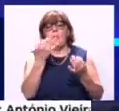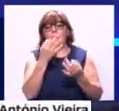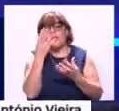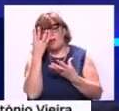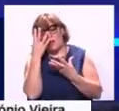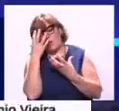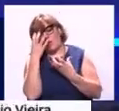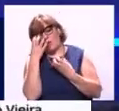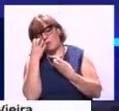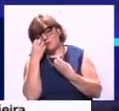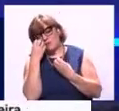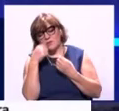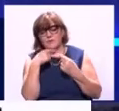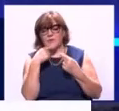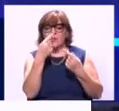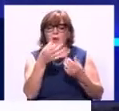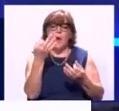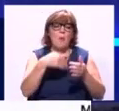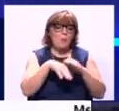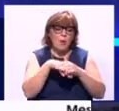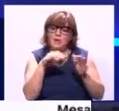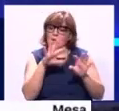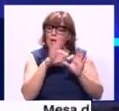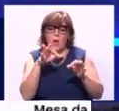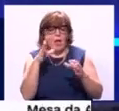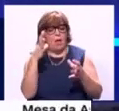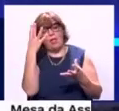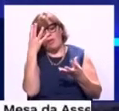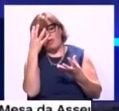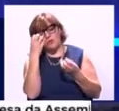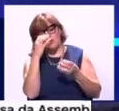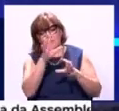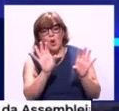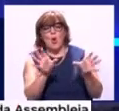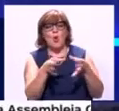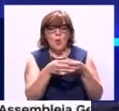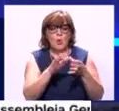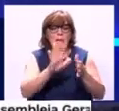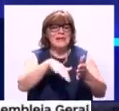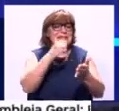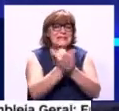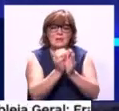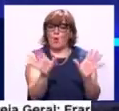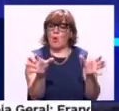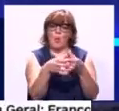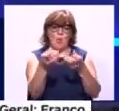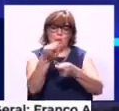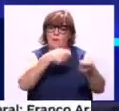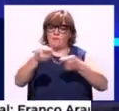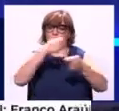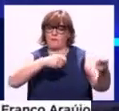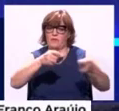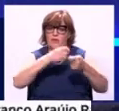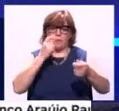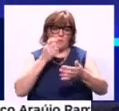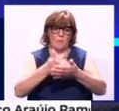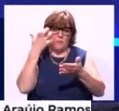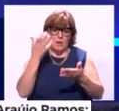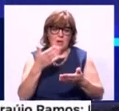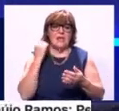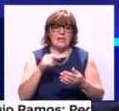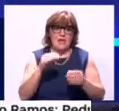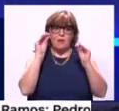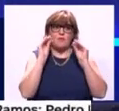muitas vezes friso, digo isto. O Porto adormeceu. O Porto que foi aquele clube. E o Porto vai ser sempre um clube vendedor. Se o Porto vai apostar